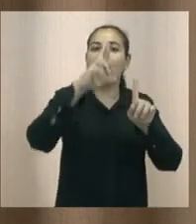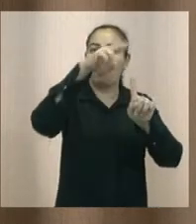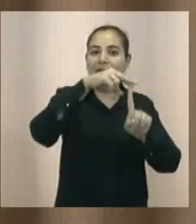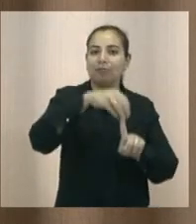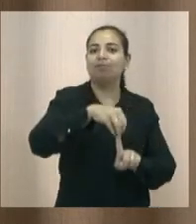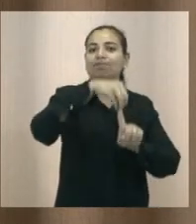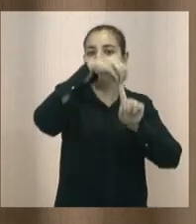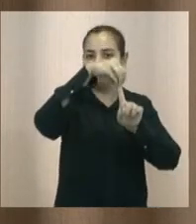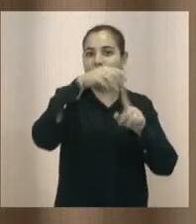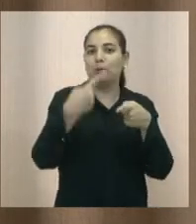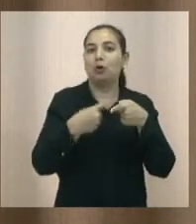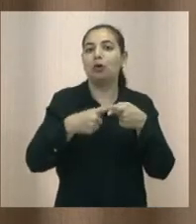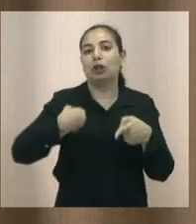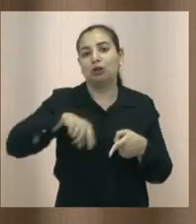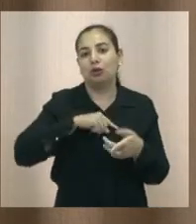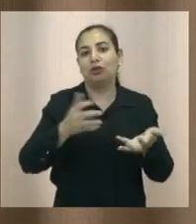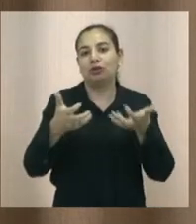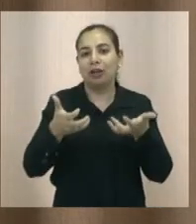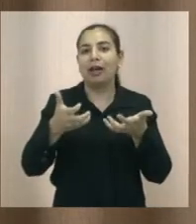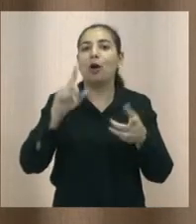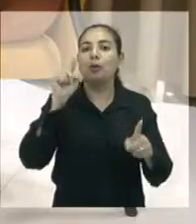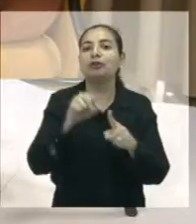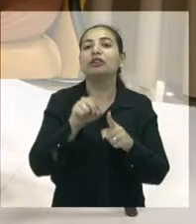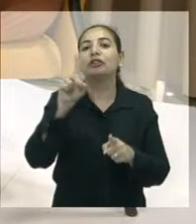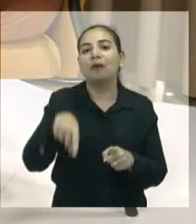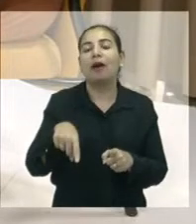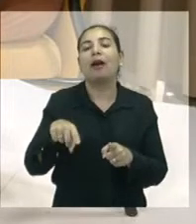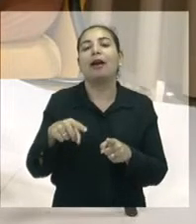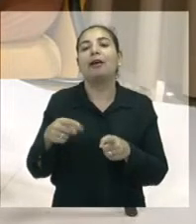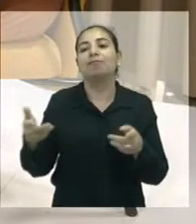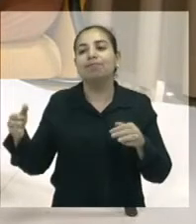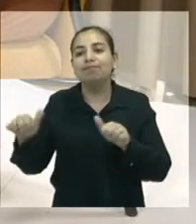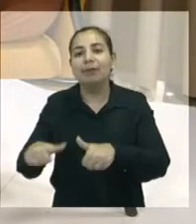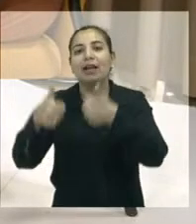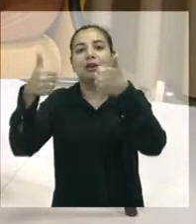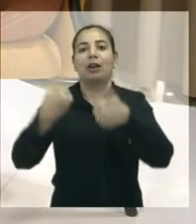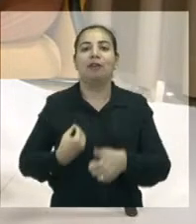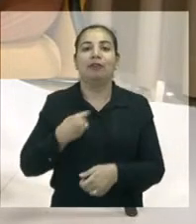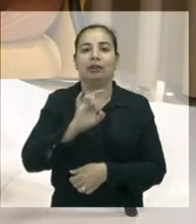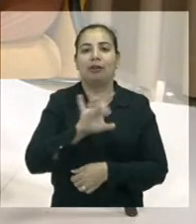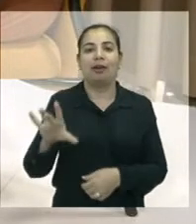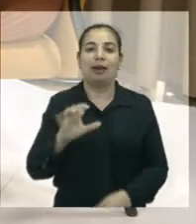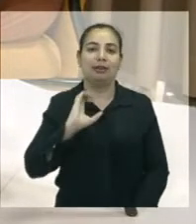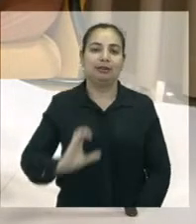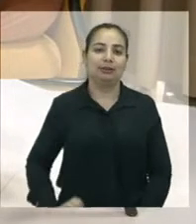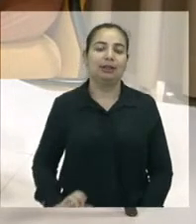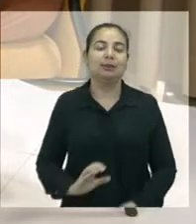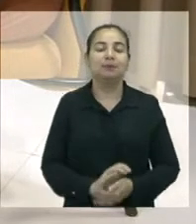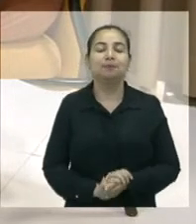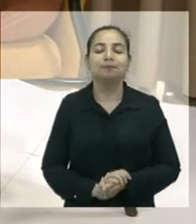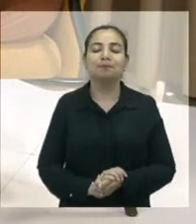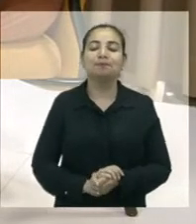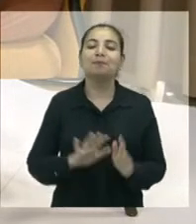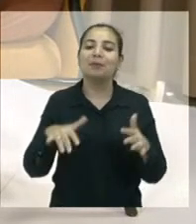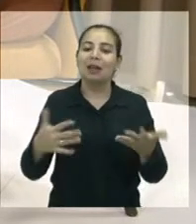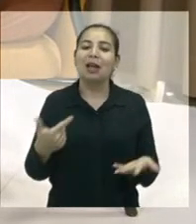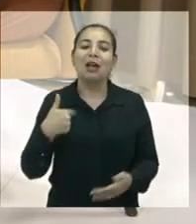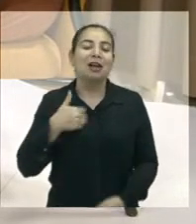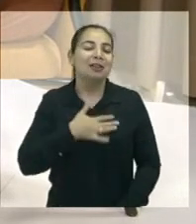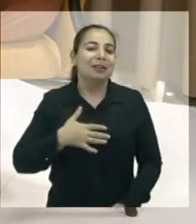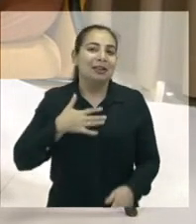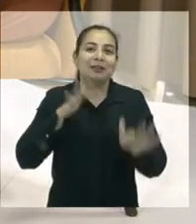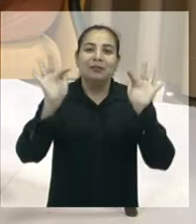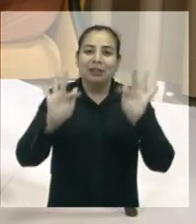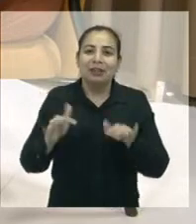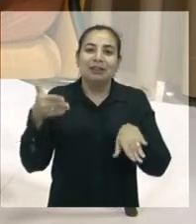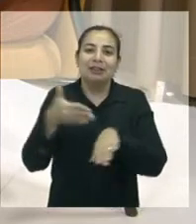gente quer é melhorar a vida de cada cidadão. E a gente agradece, né, vereadora Larissa? Com certeza. Fico muito feliz de poder participar desse momento,